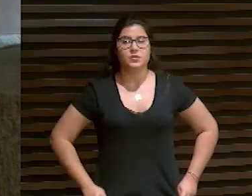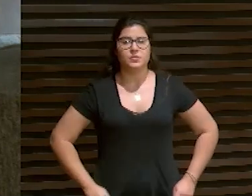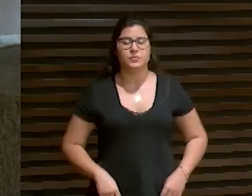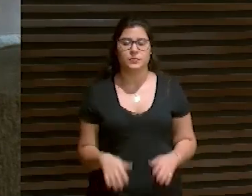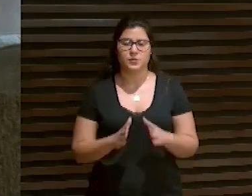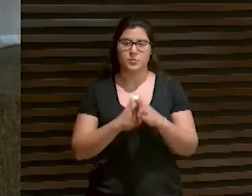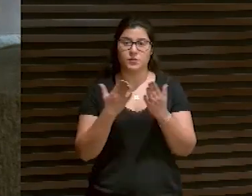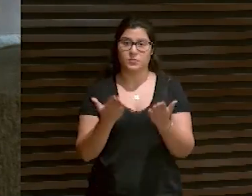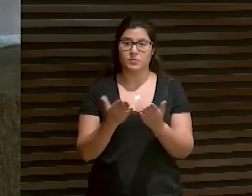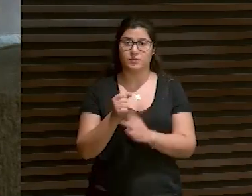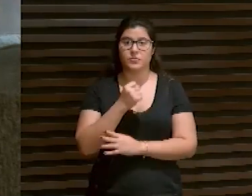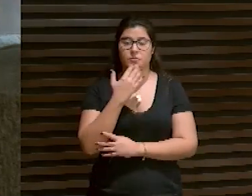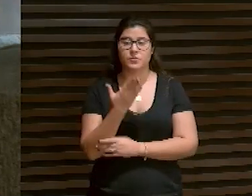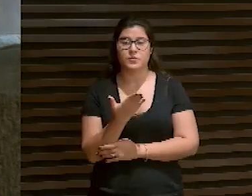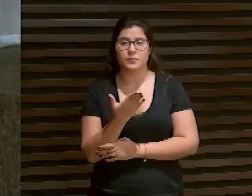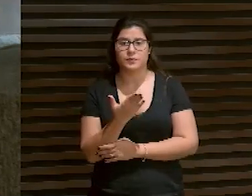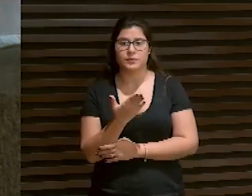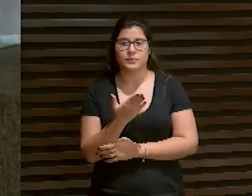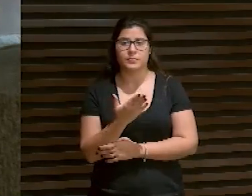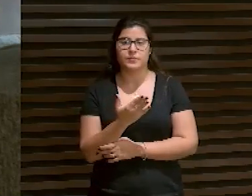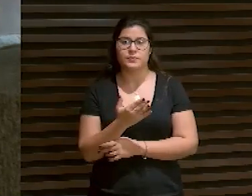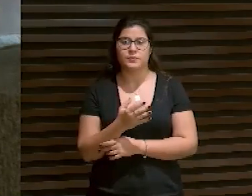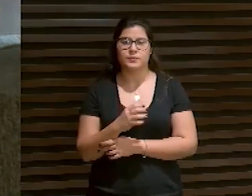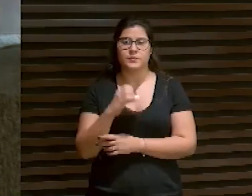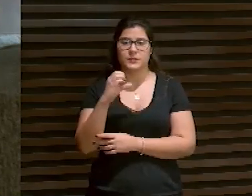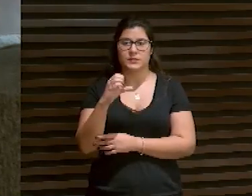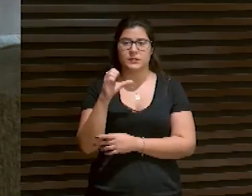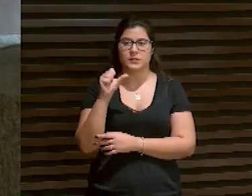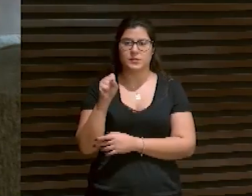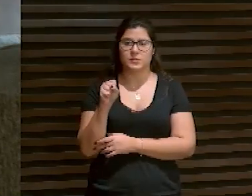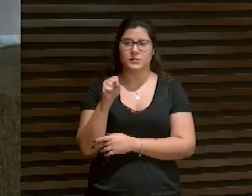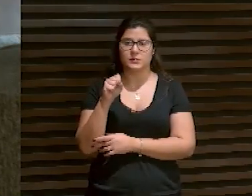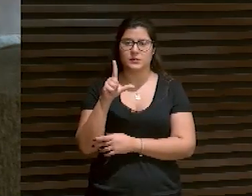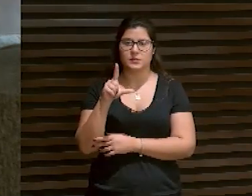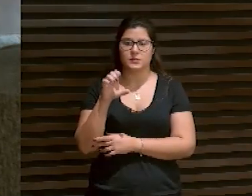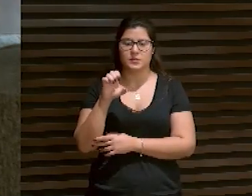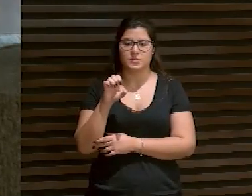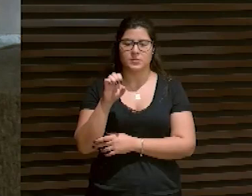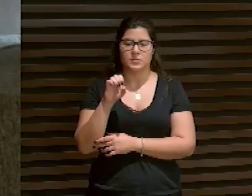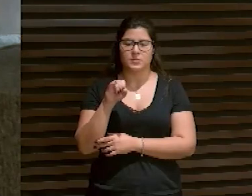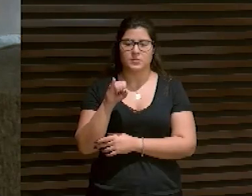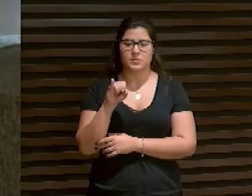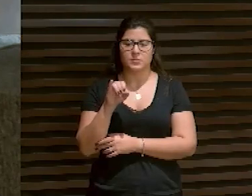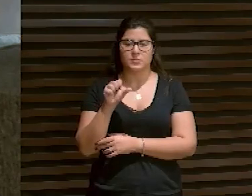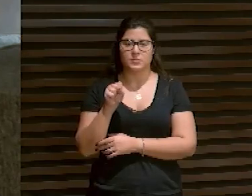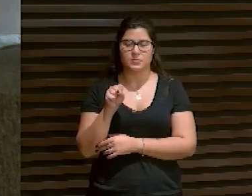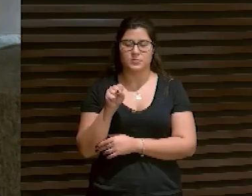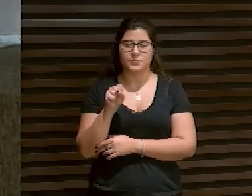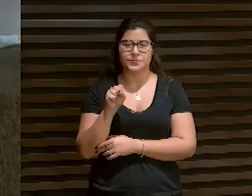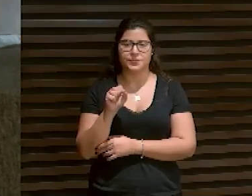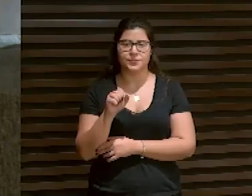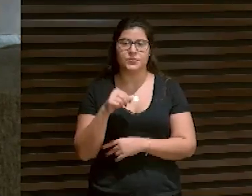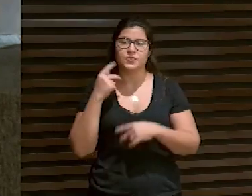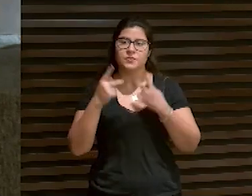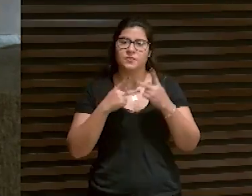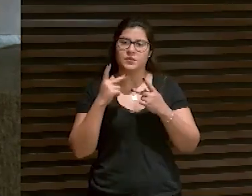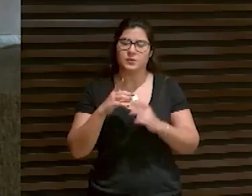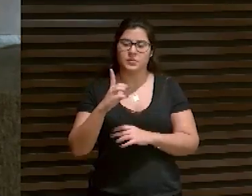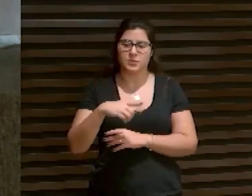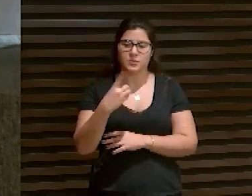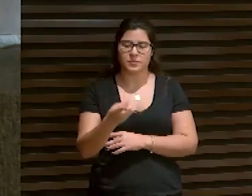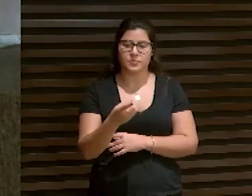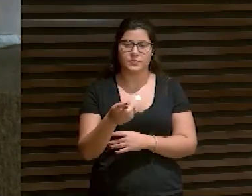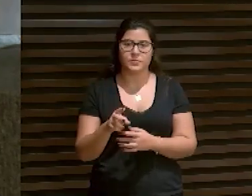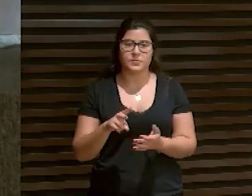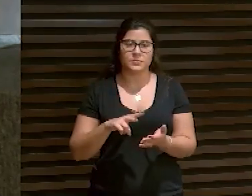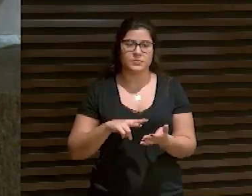tá? A ideia de C.S. Lewis é de justamente falar sobre como que, depois da queda, o homem teve os seus